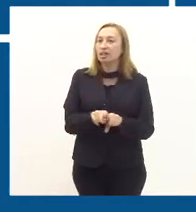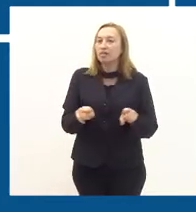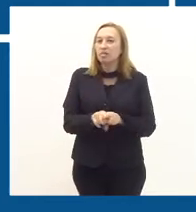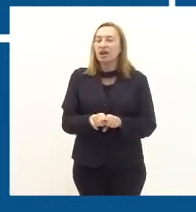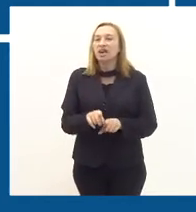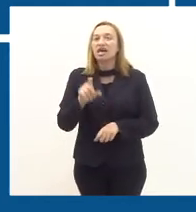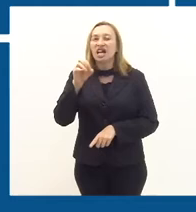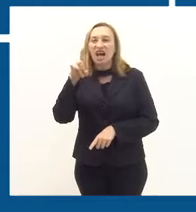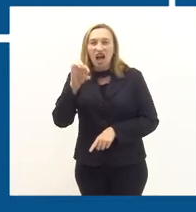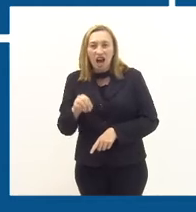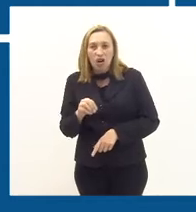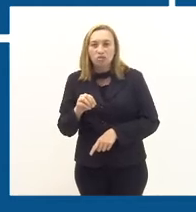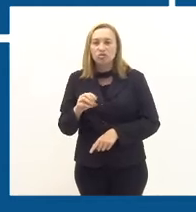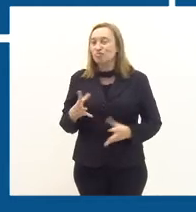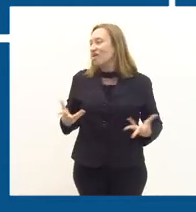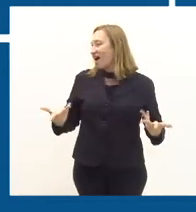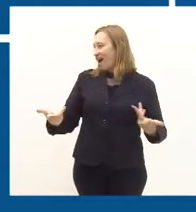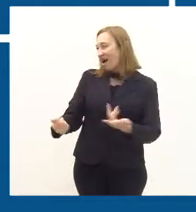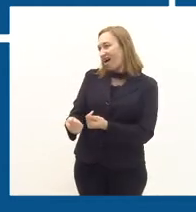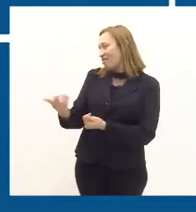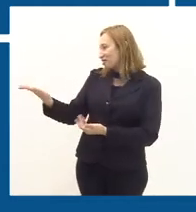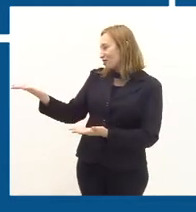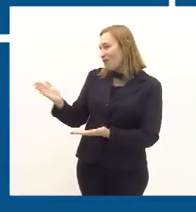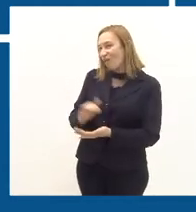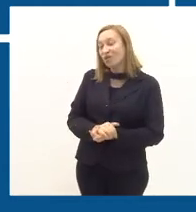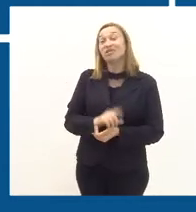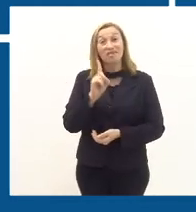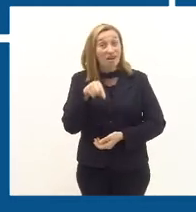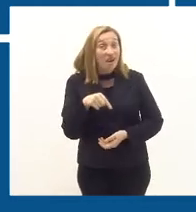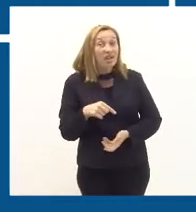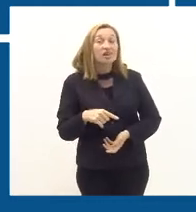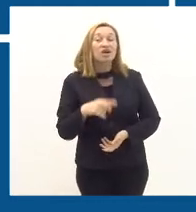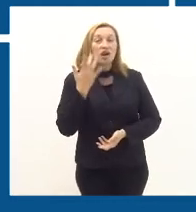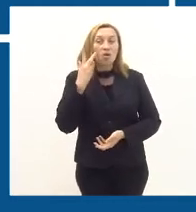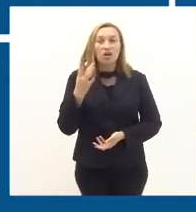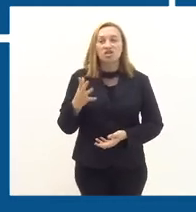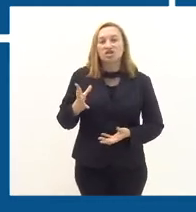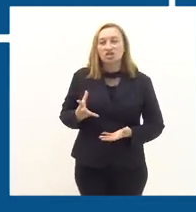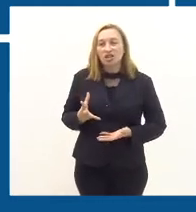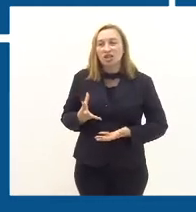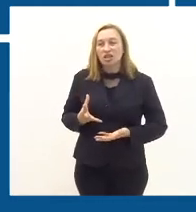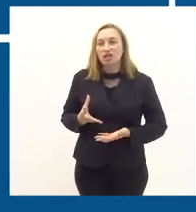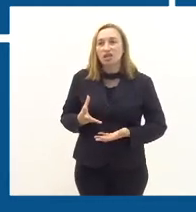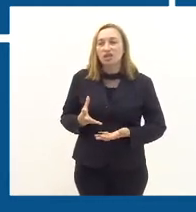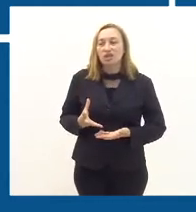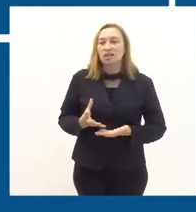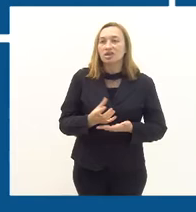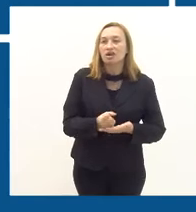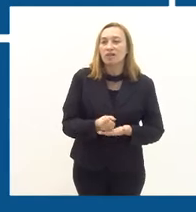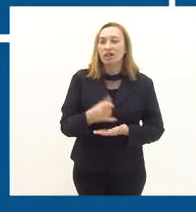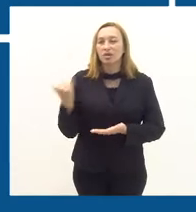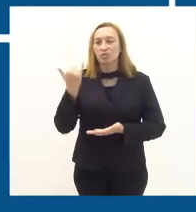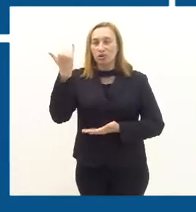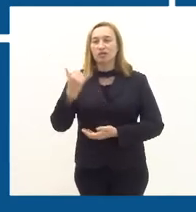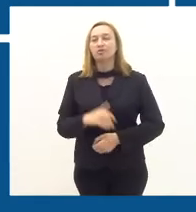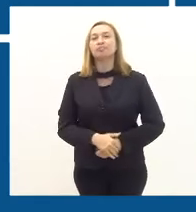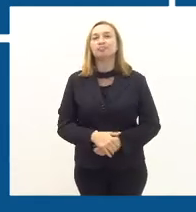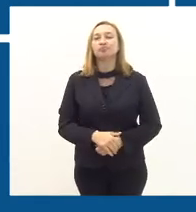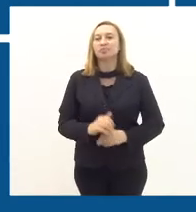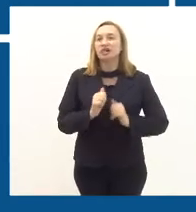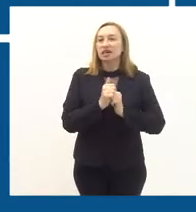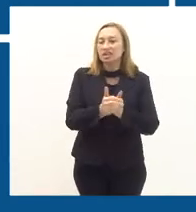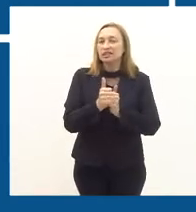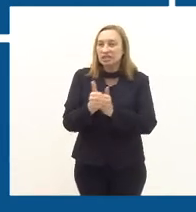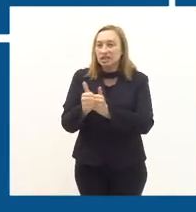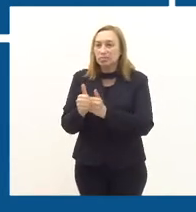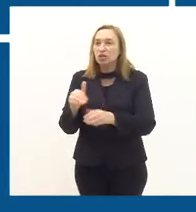Cláudio Lemos, maravilhoso, Cláudio Lemos. E é isso, eu acho que a gente tem que fazer esse resgate também, que é muito importante. Ali é o segmento de todos